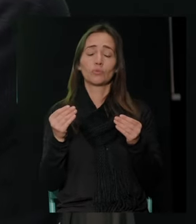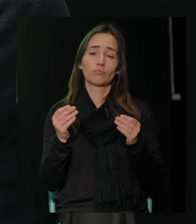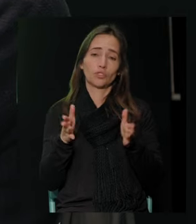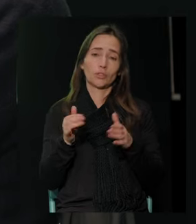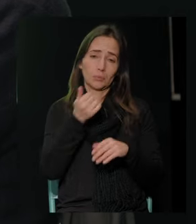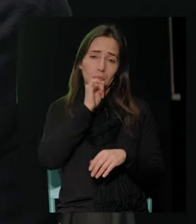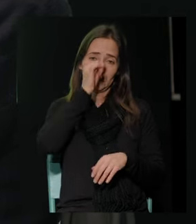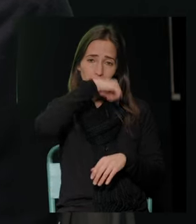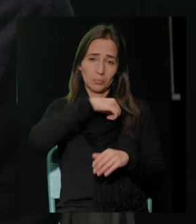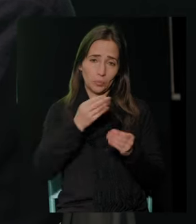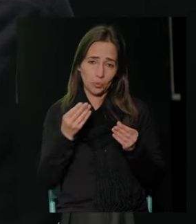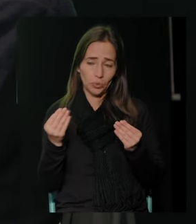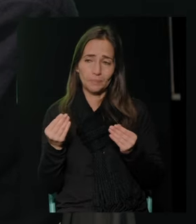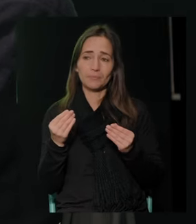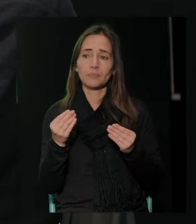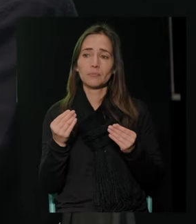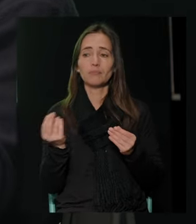alcoolizado,